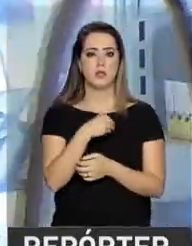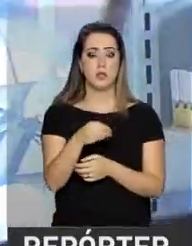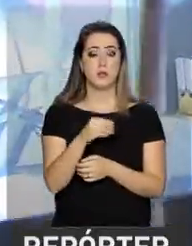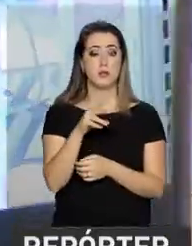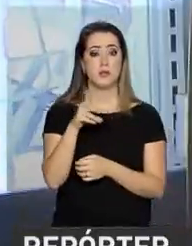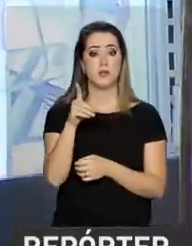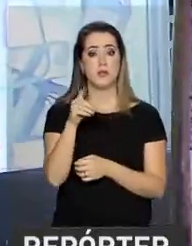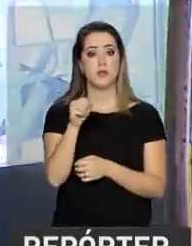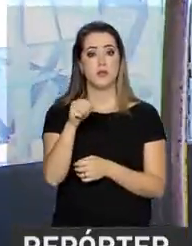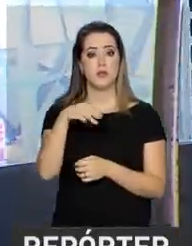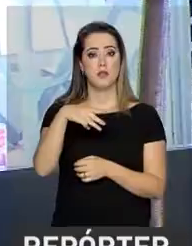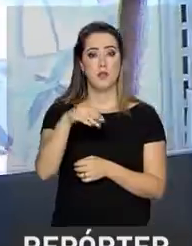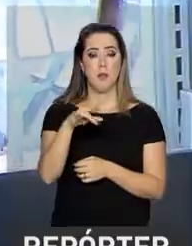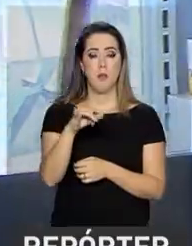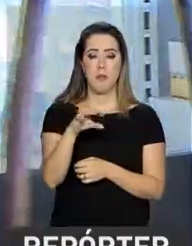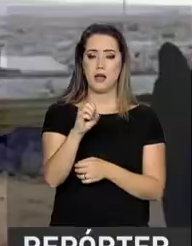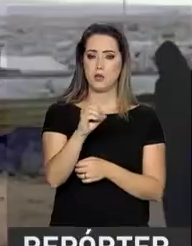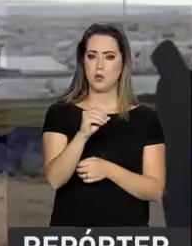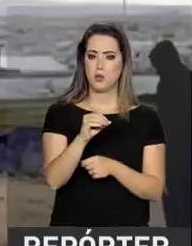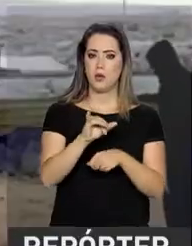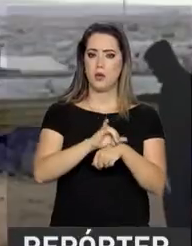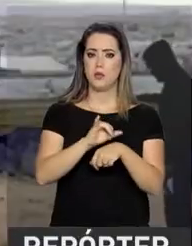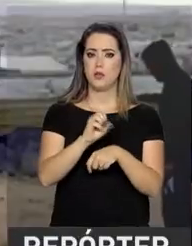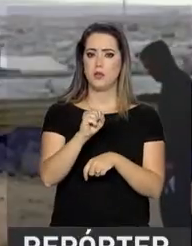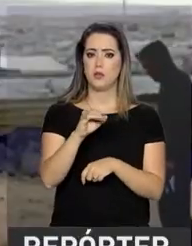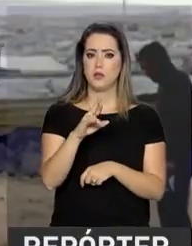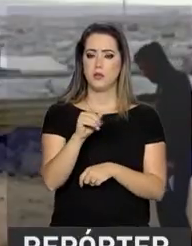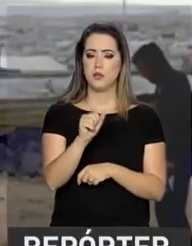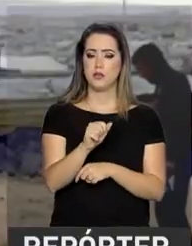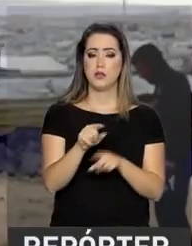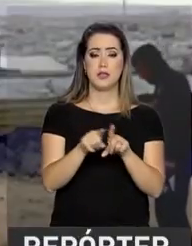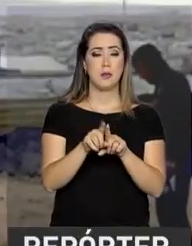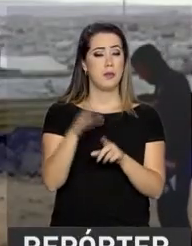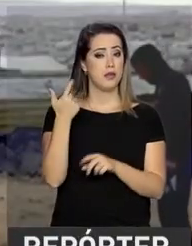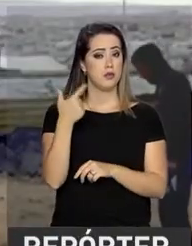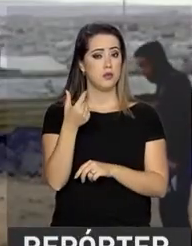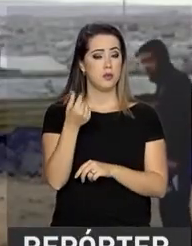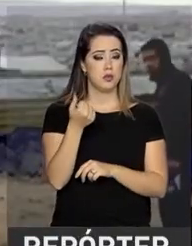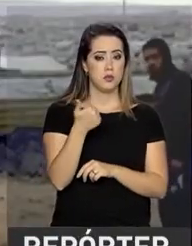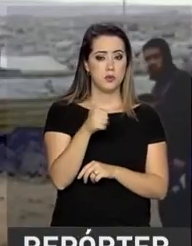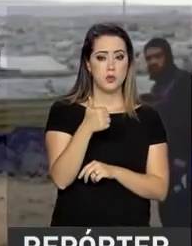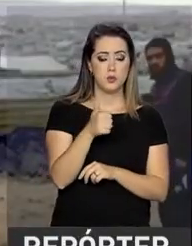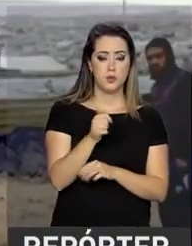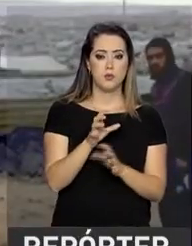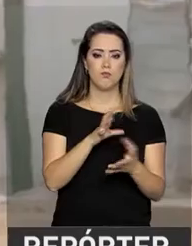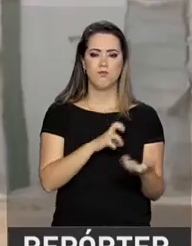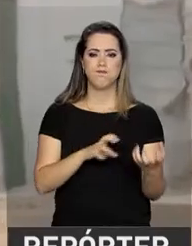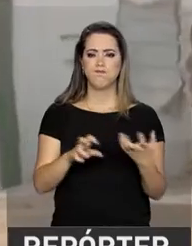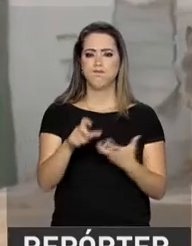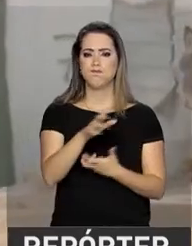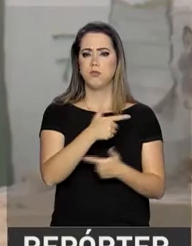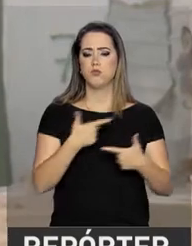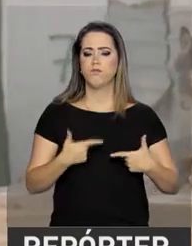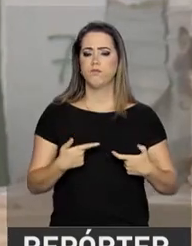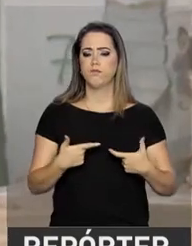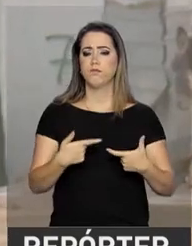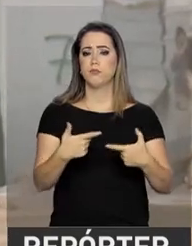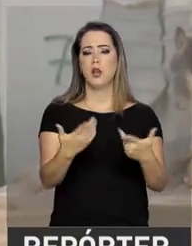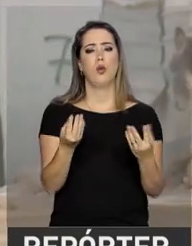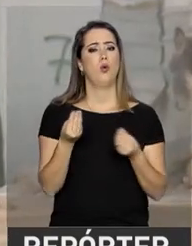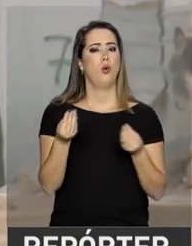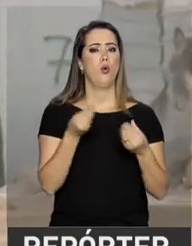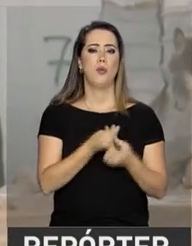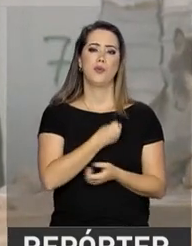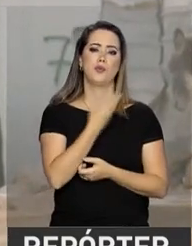da síria mas em 2011 a guerra que tomou conta do lugar mudou os rumos da vida do comerciante ele já não podia